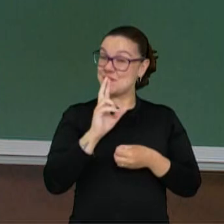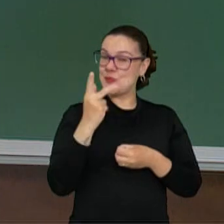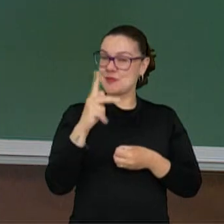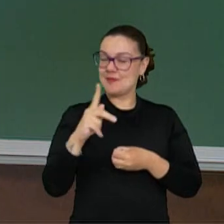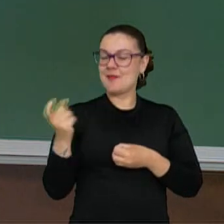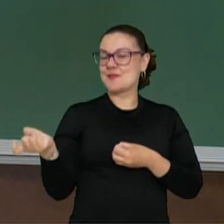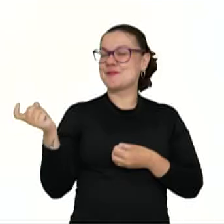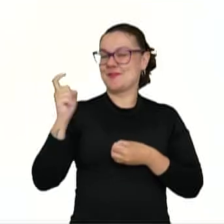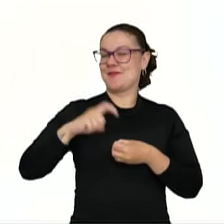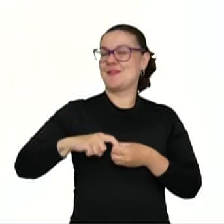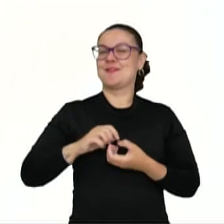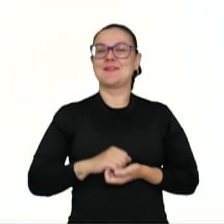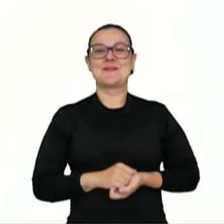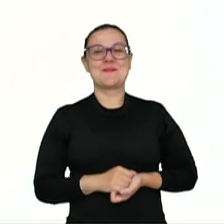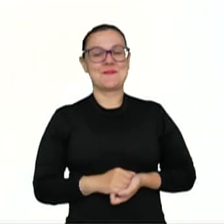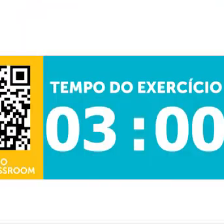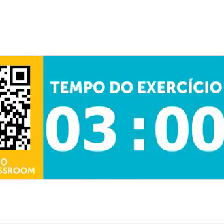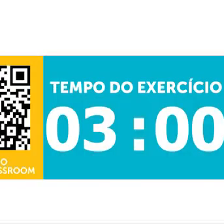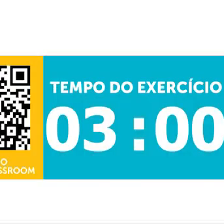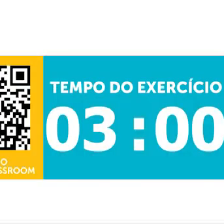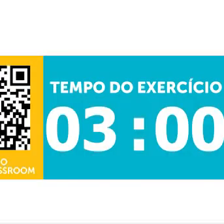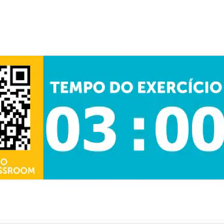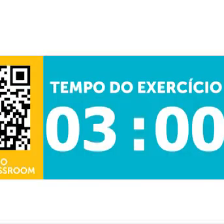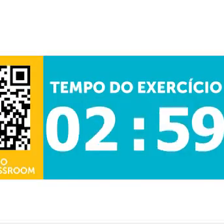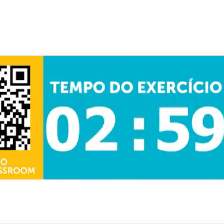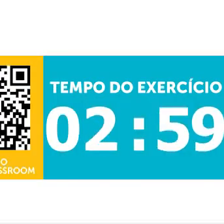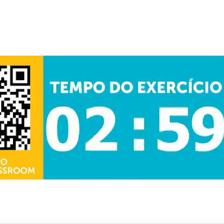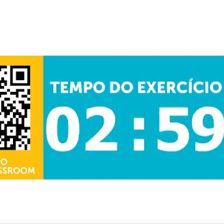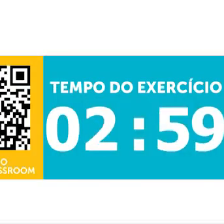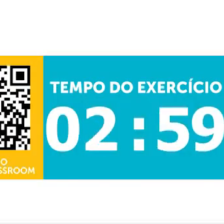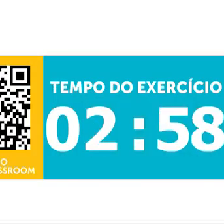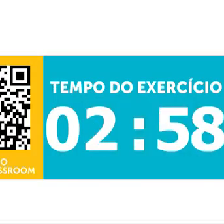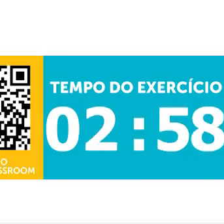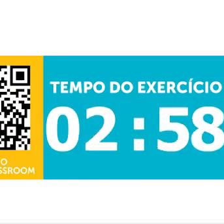essa para mim e a gente já volta.